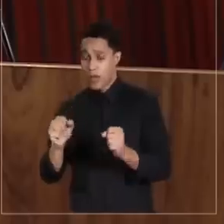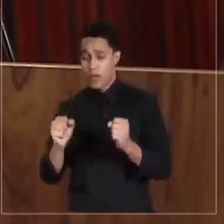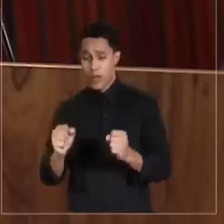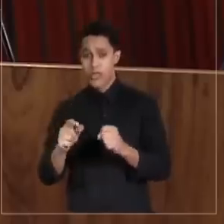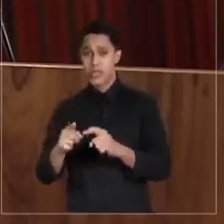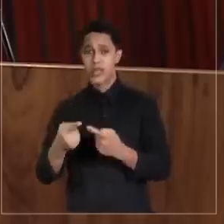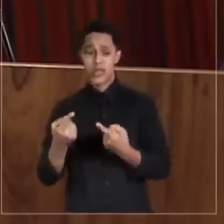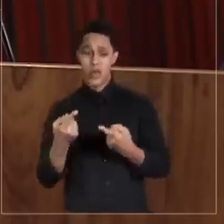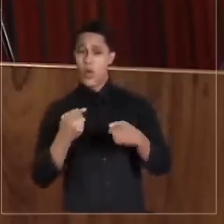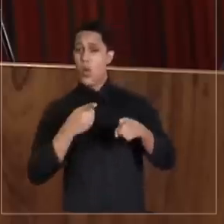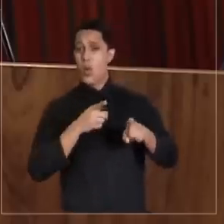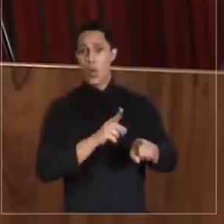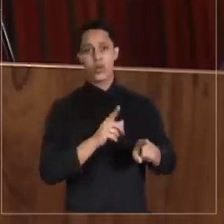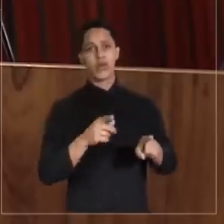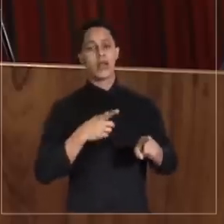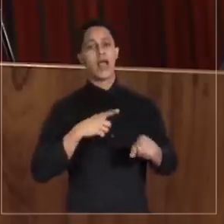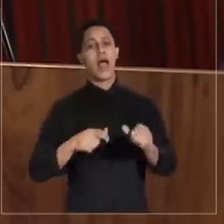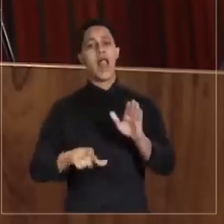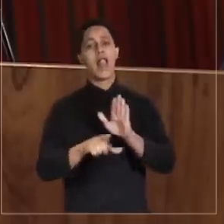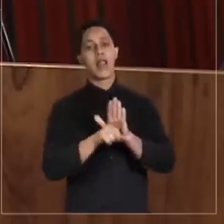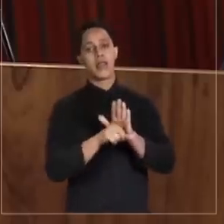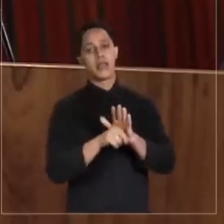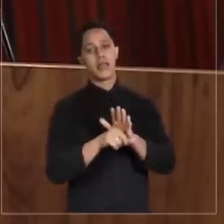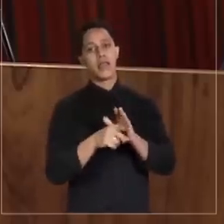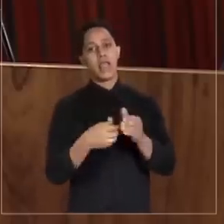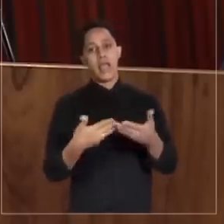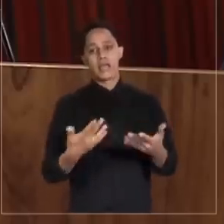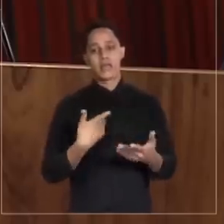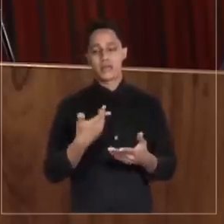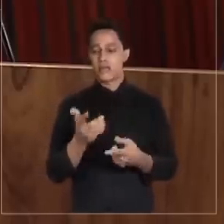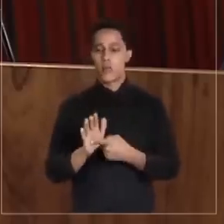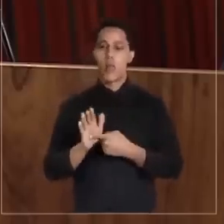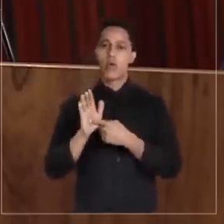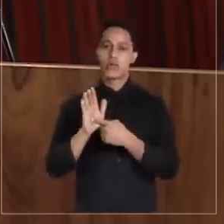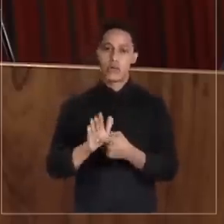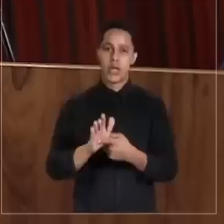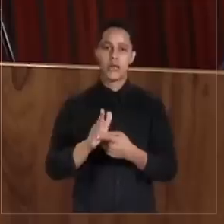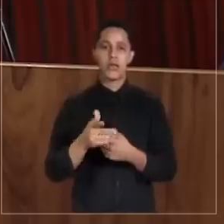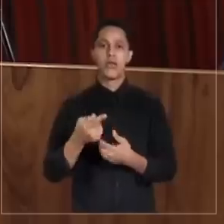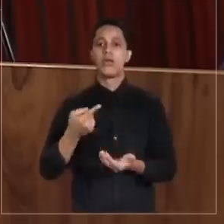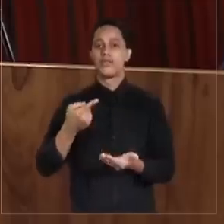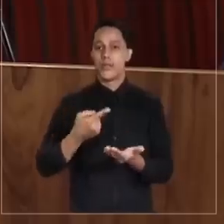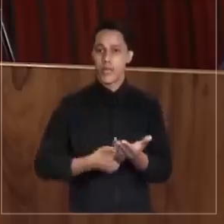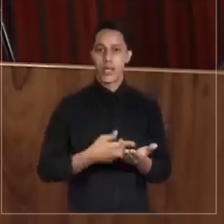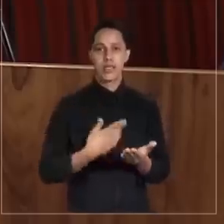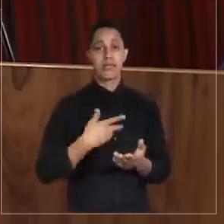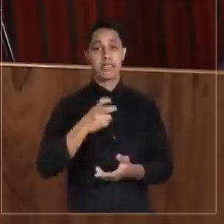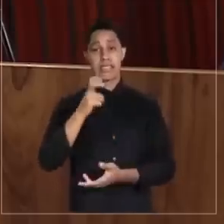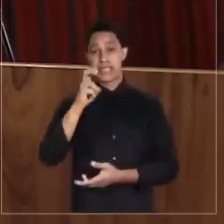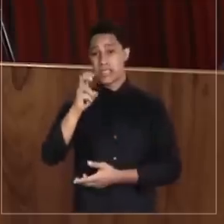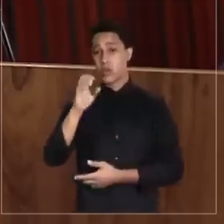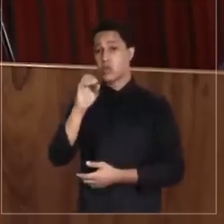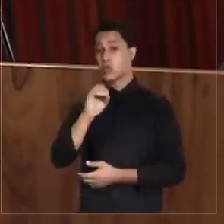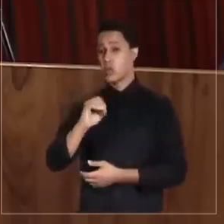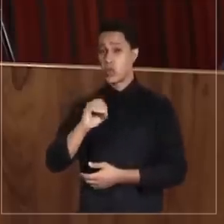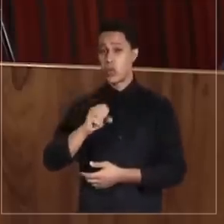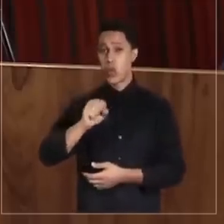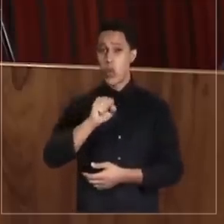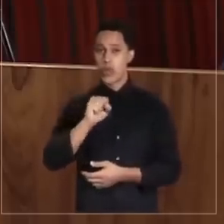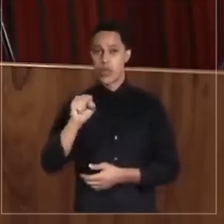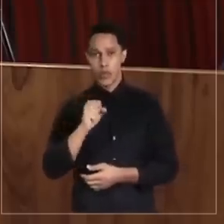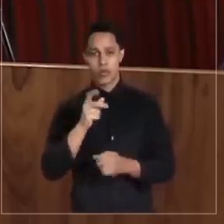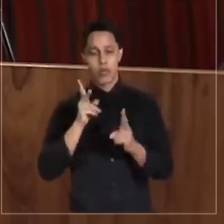considerado contrário aos princípios constitucionais. E estes são expressos e de aplicação desde 5 de outubro de 88, como está no